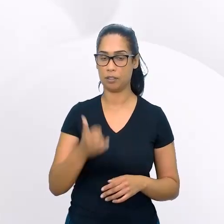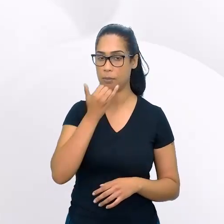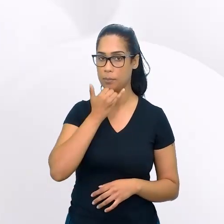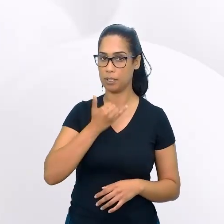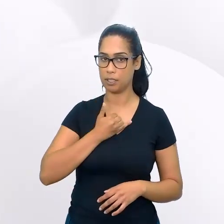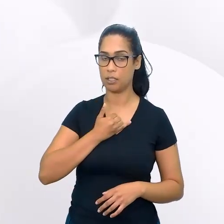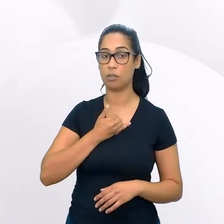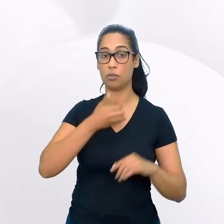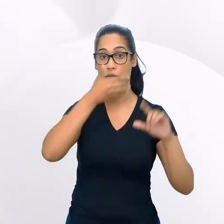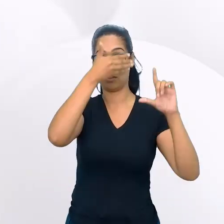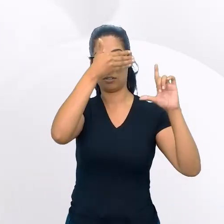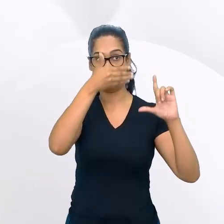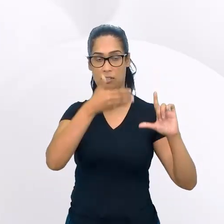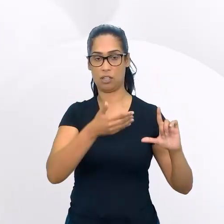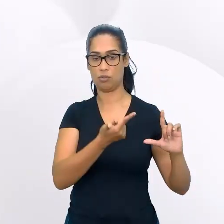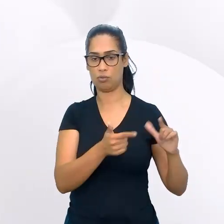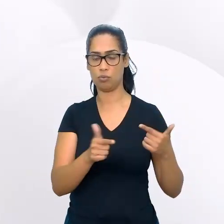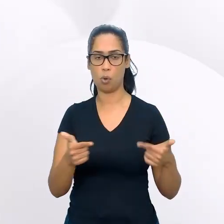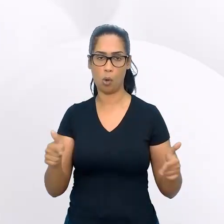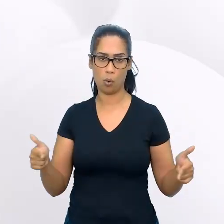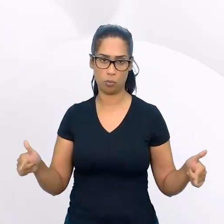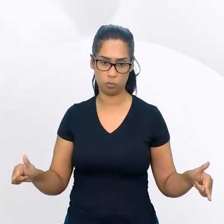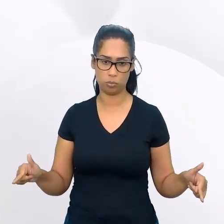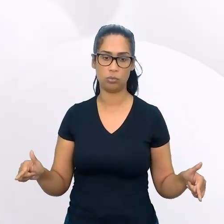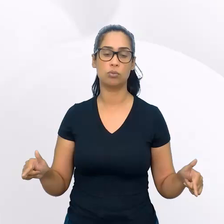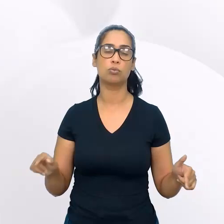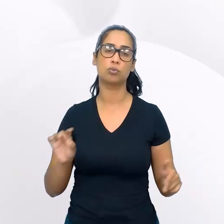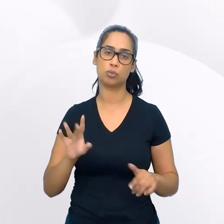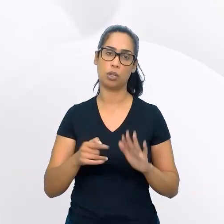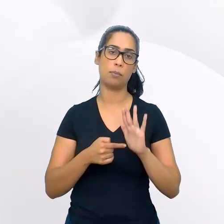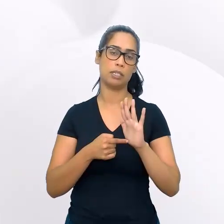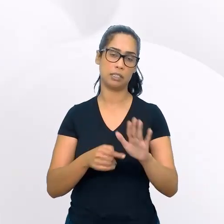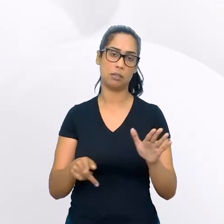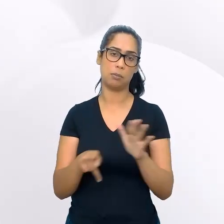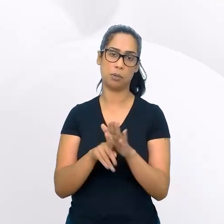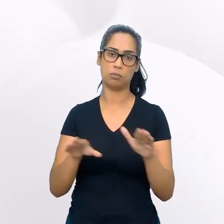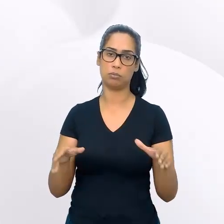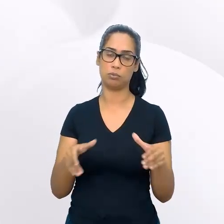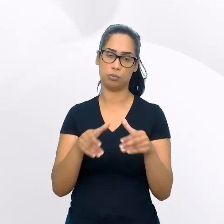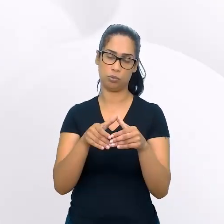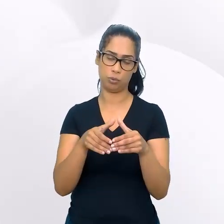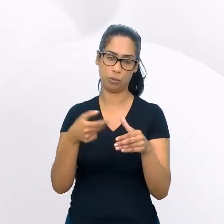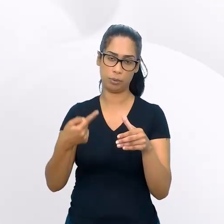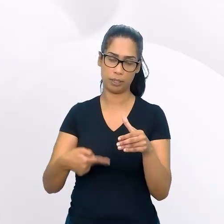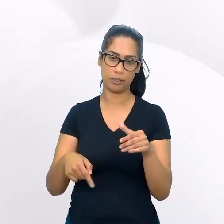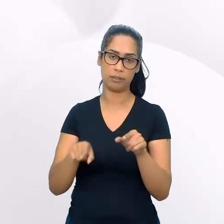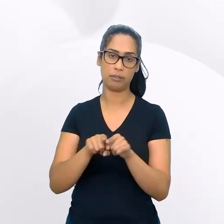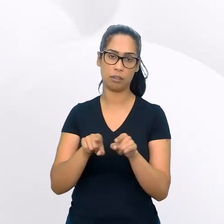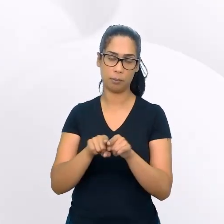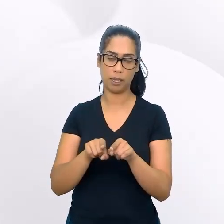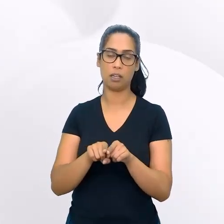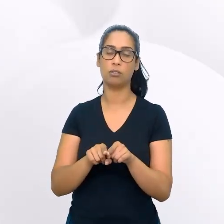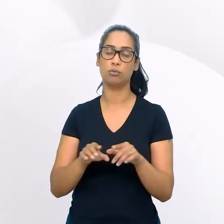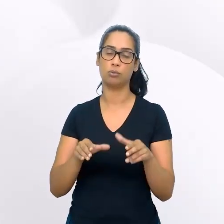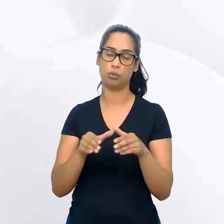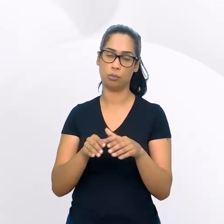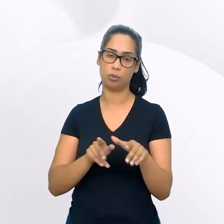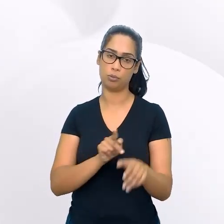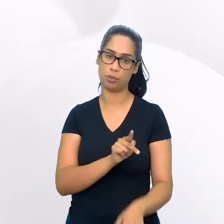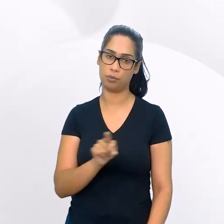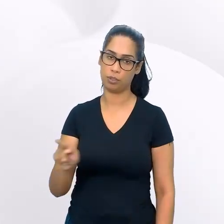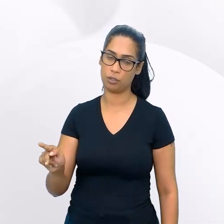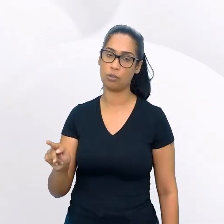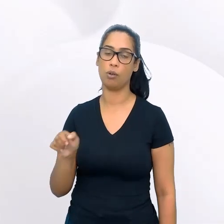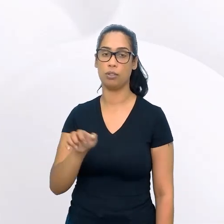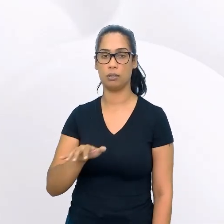perdão os slides seguintes Eles são de alimentação da equipe né então a gente tem aqui dos formadores da área de